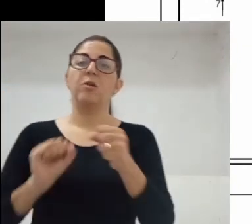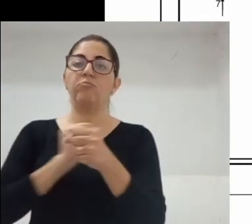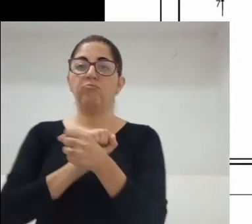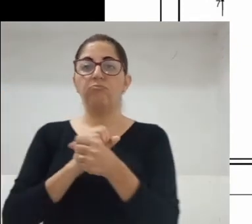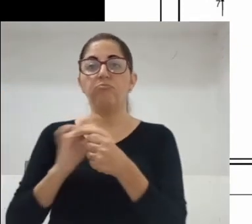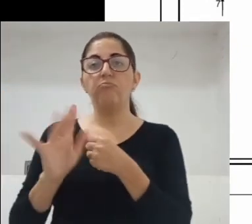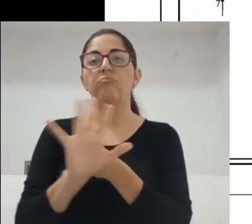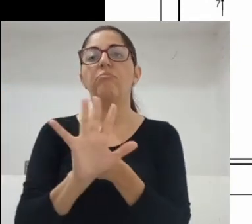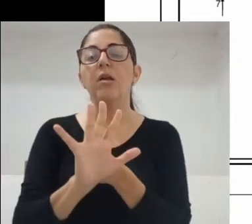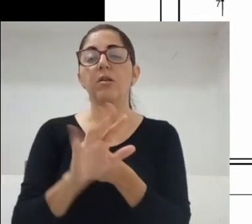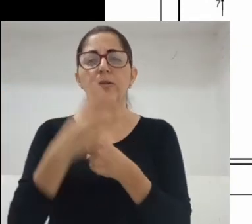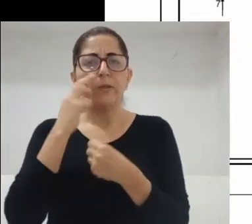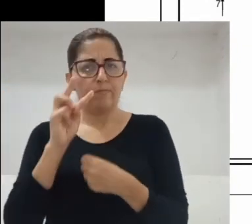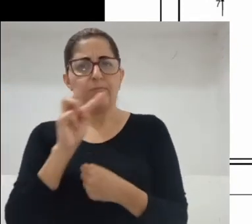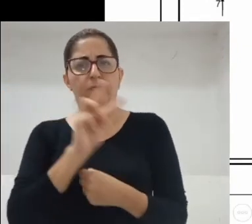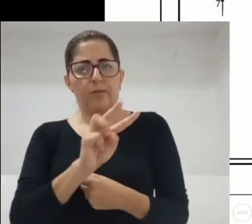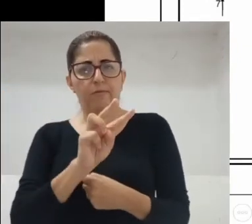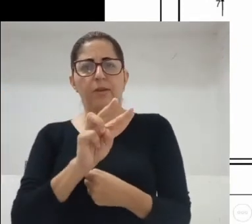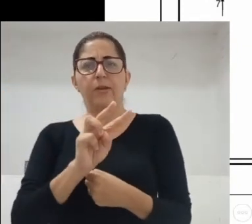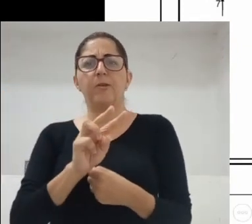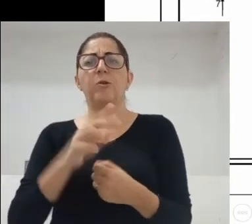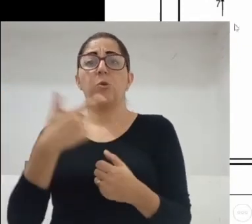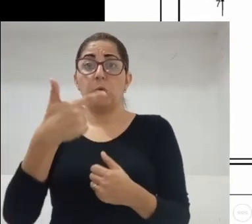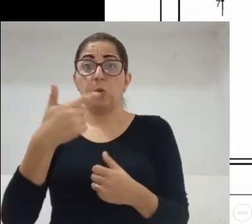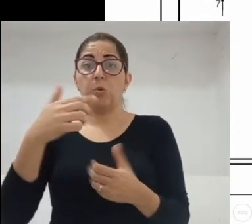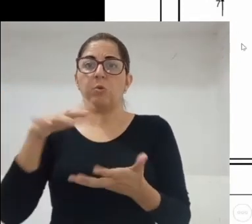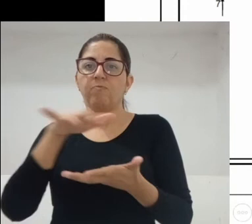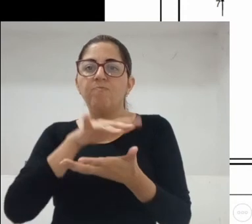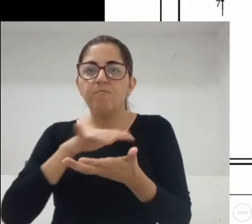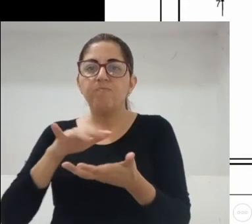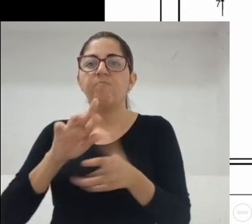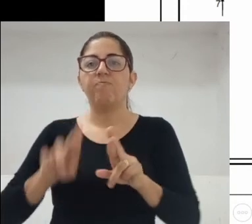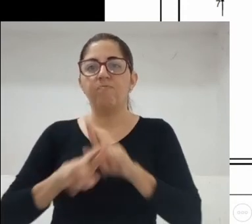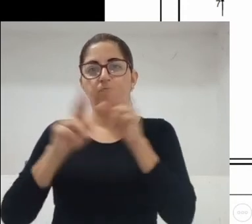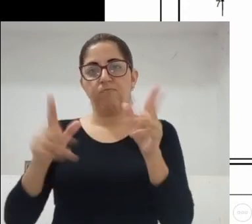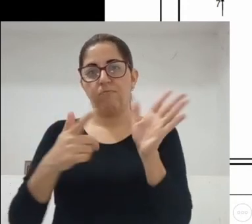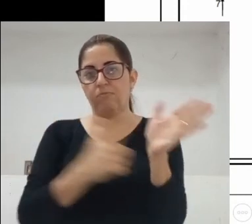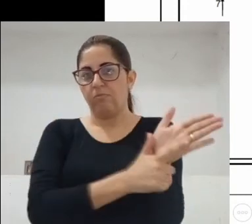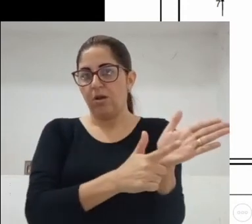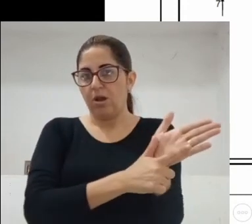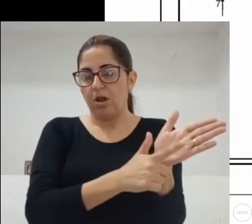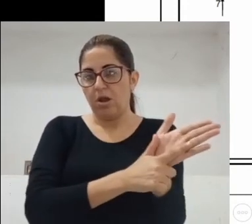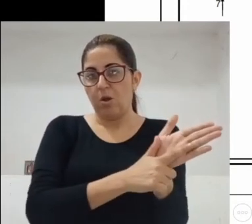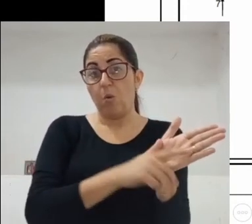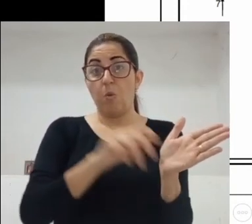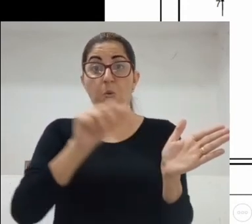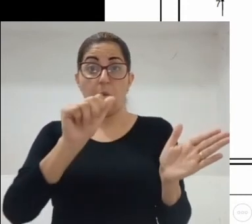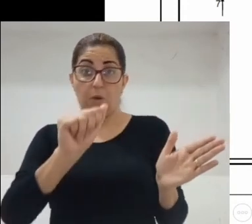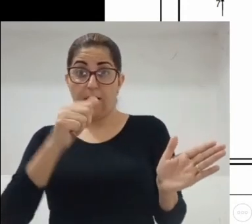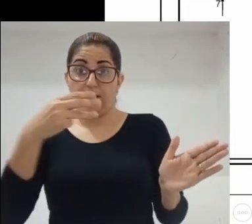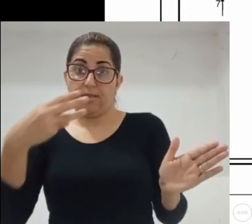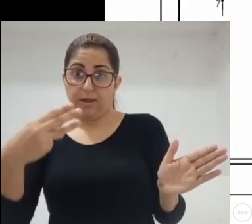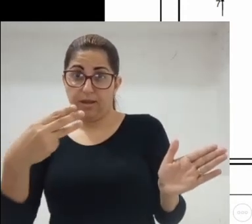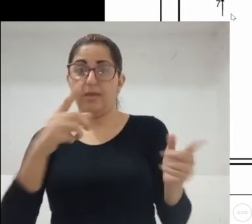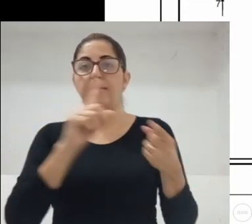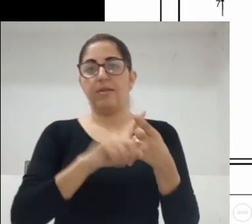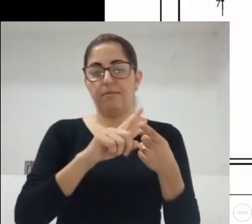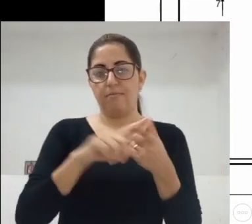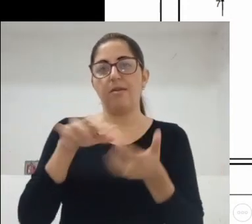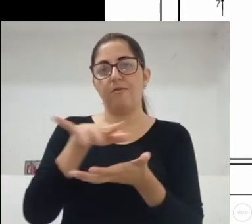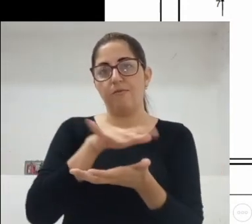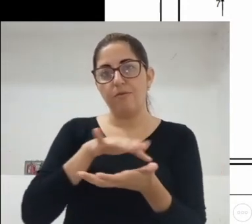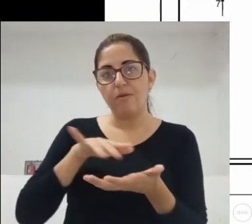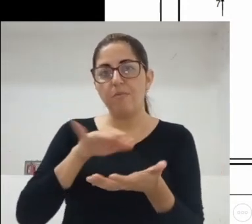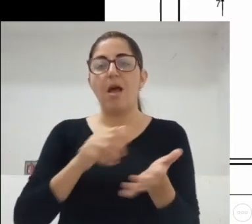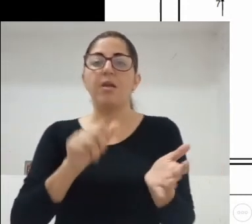milímetros. Então aqui nesse slide vocês conseguem visualizar dois formatos diferentes de folha. A gente